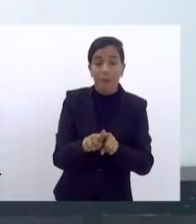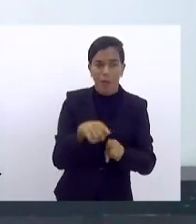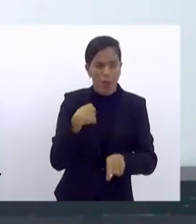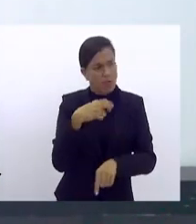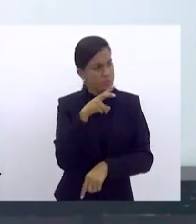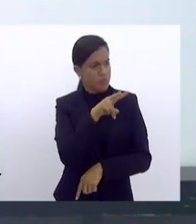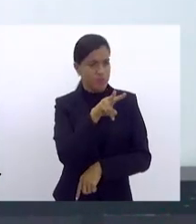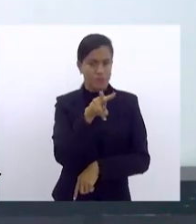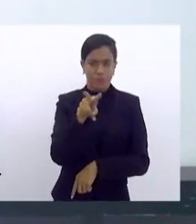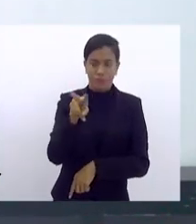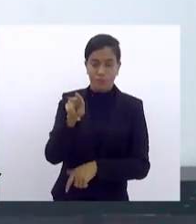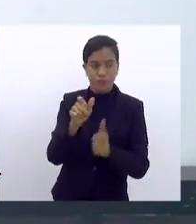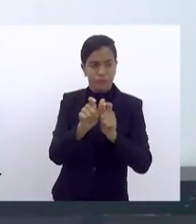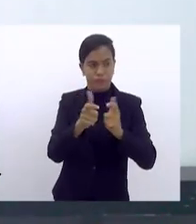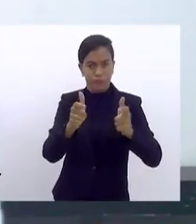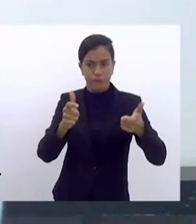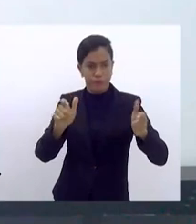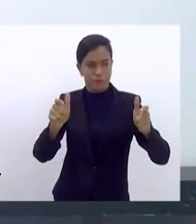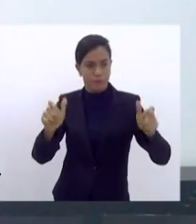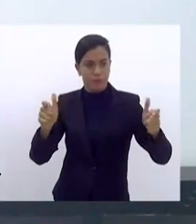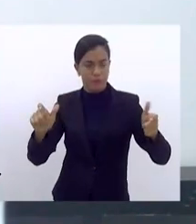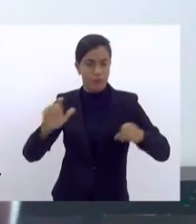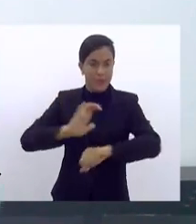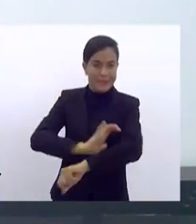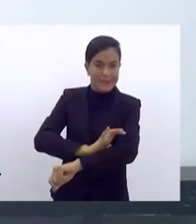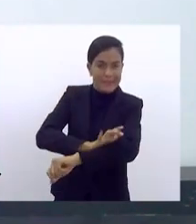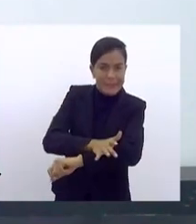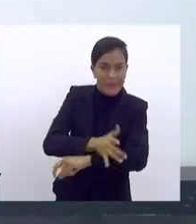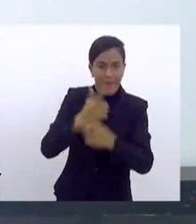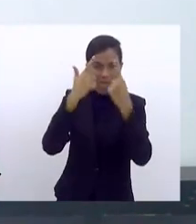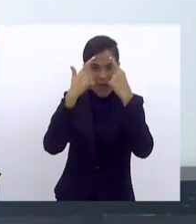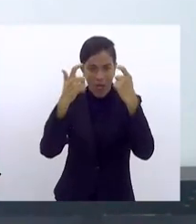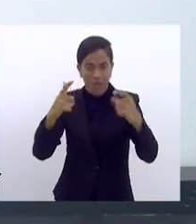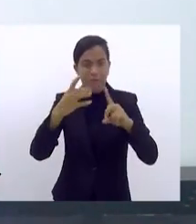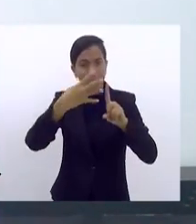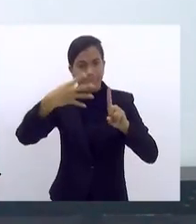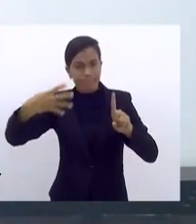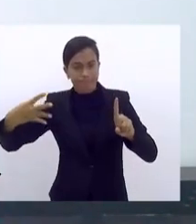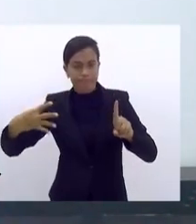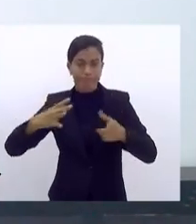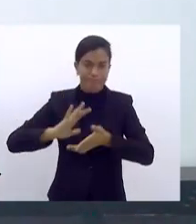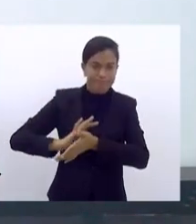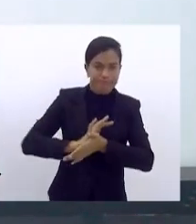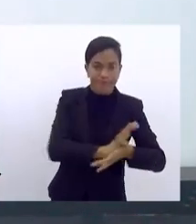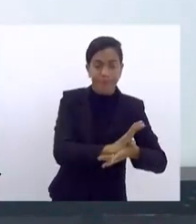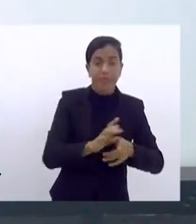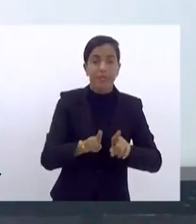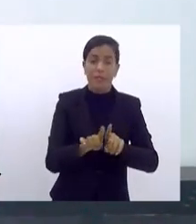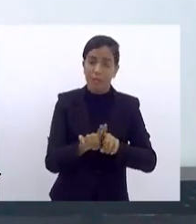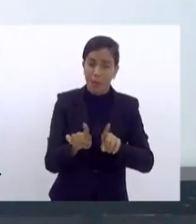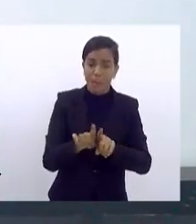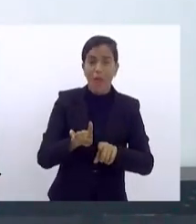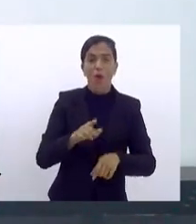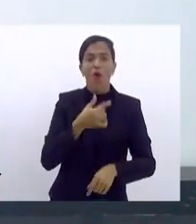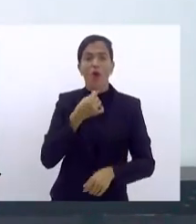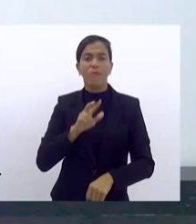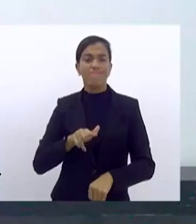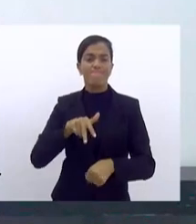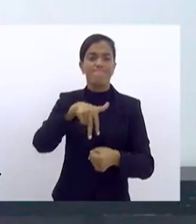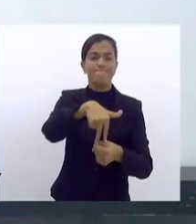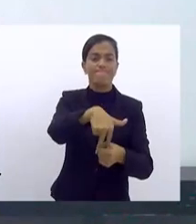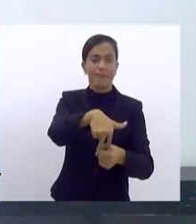mais o aumento de violências raciais violências LGBTQIA+, fóbicas e de violências misóginas sobretudo